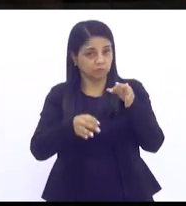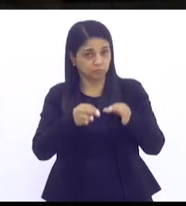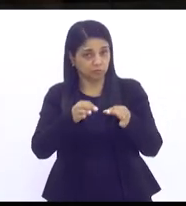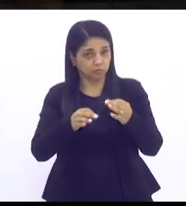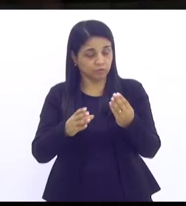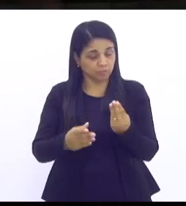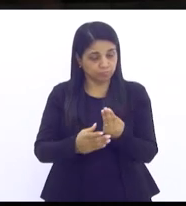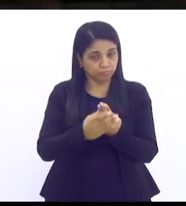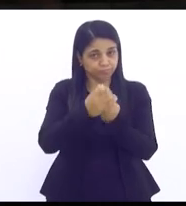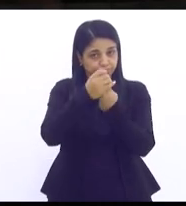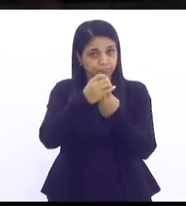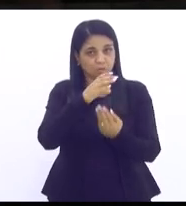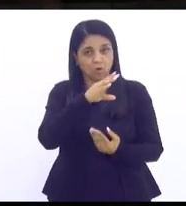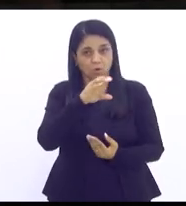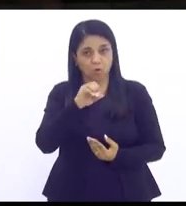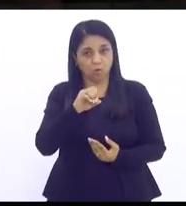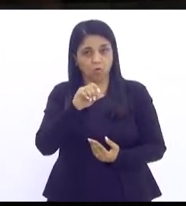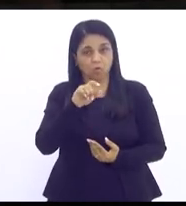uma missão